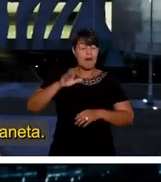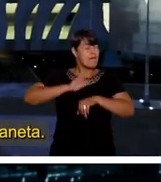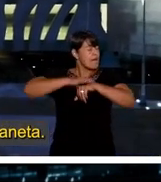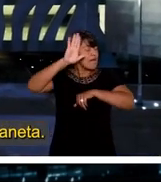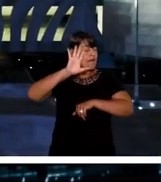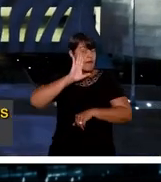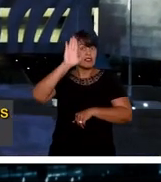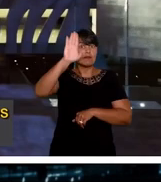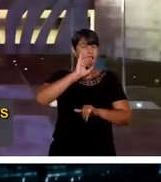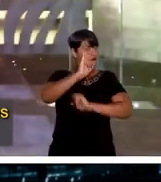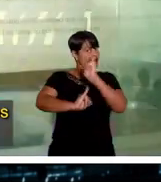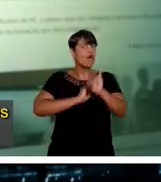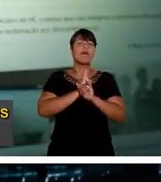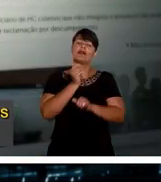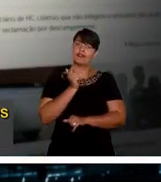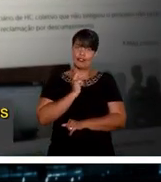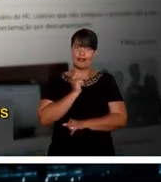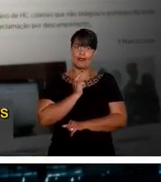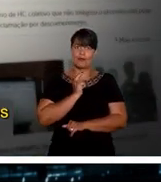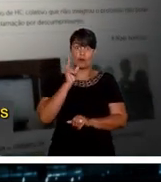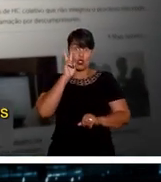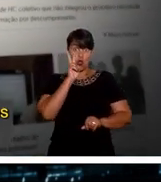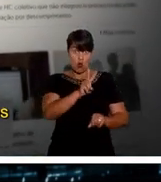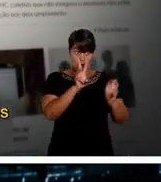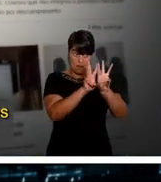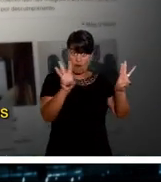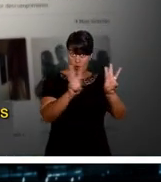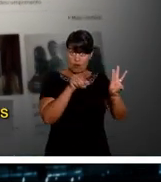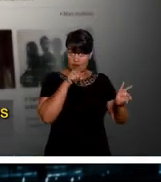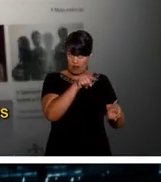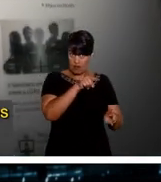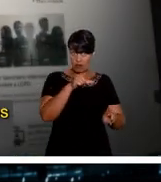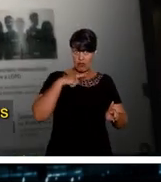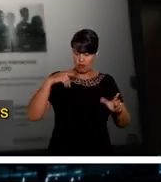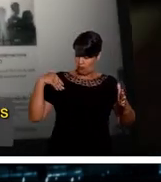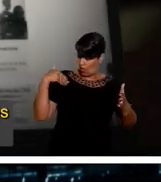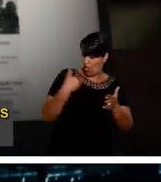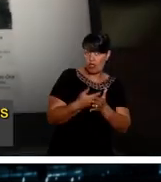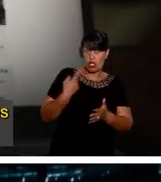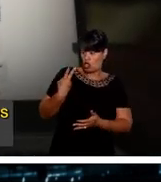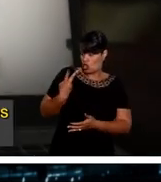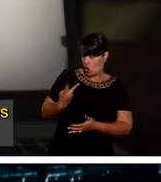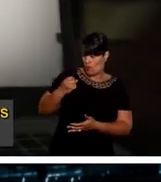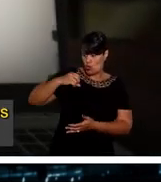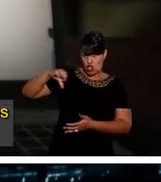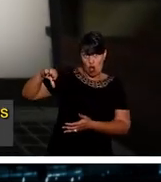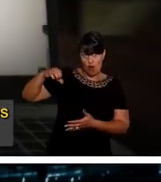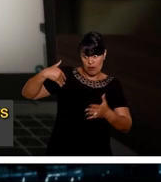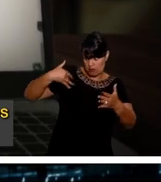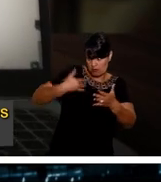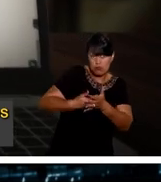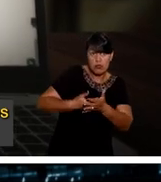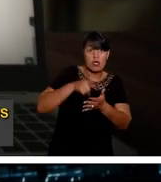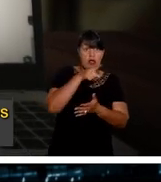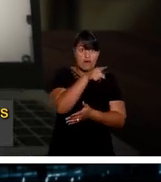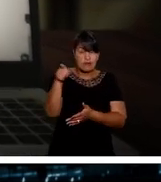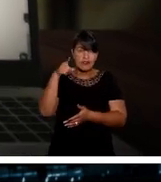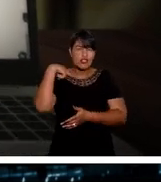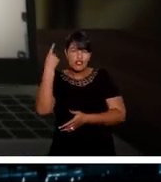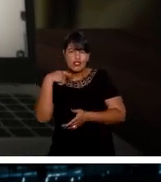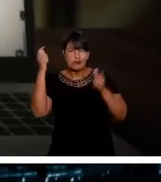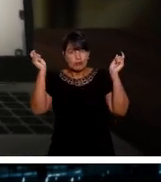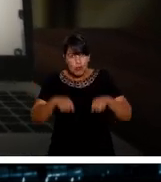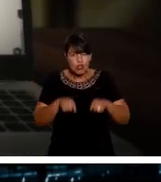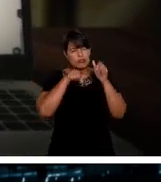do planeta. No portal do STJ, desde 2009, os operadores do direito podem acessar a íntegra